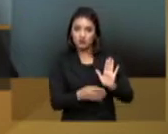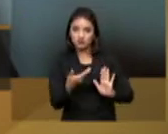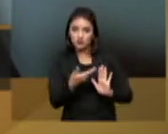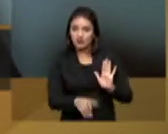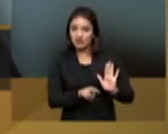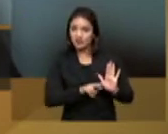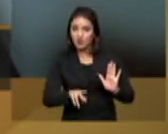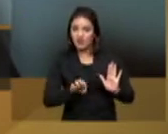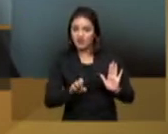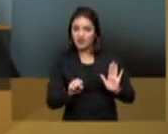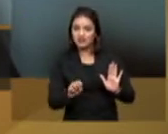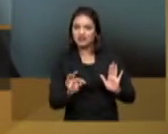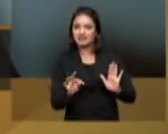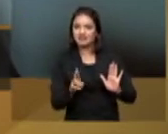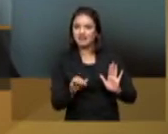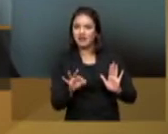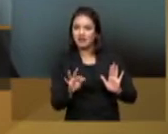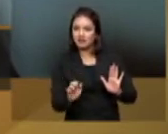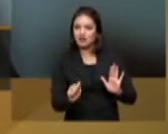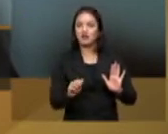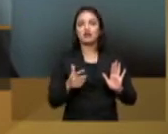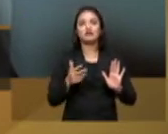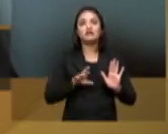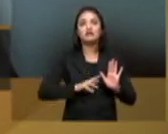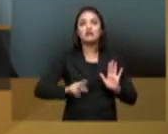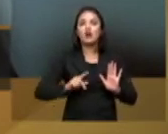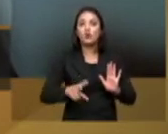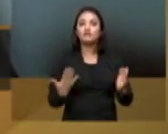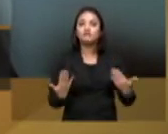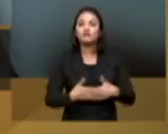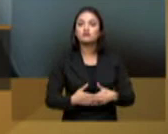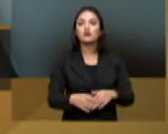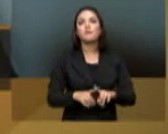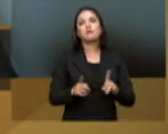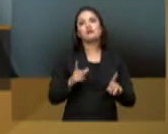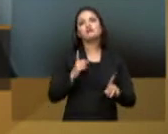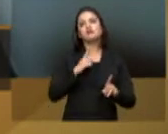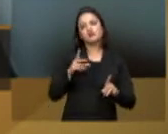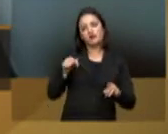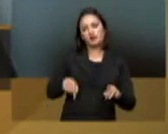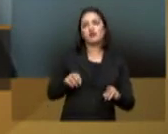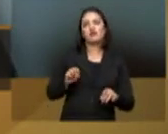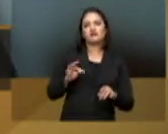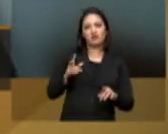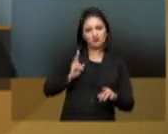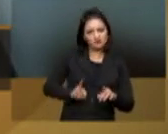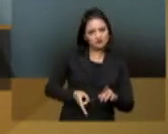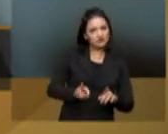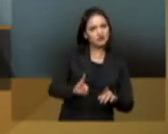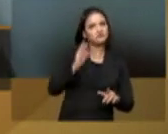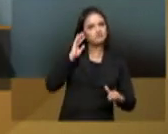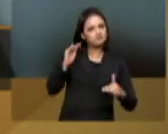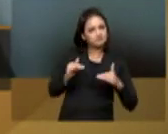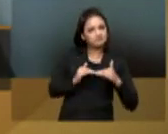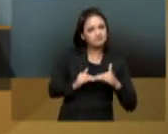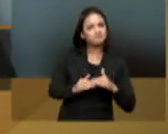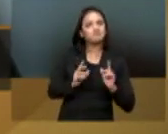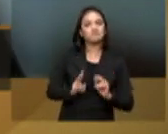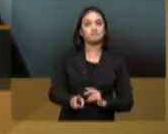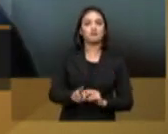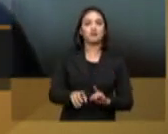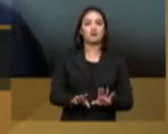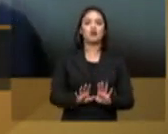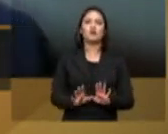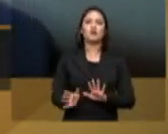estrita ou fechada, vem sendo corroborada pelo Tribunal Pleno. E aqui eu abro um parênteses